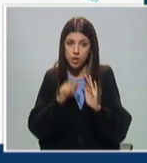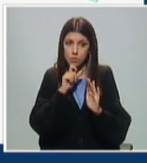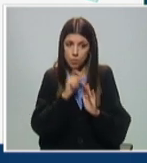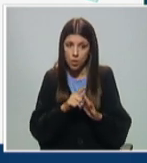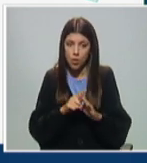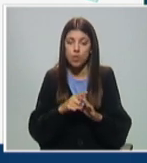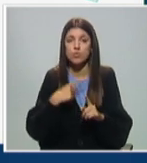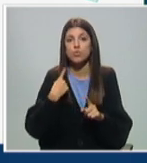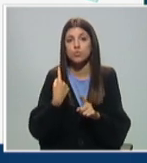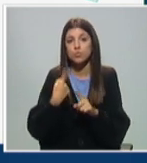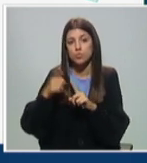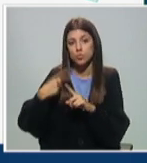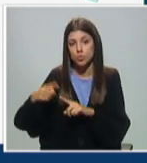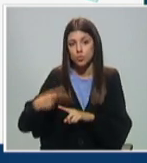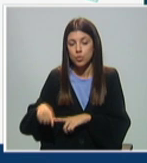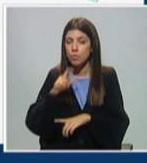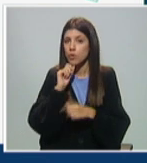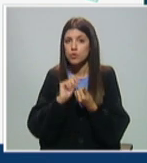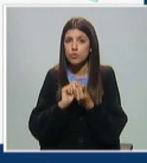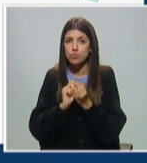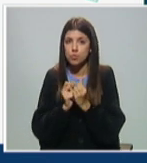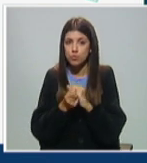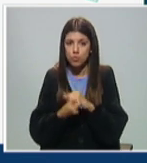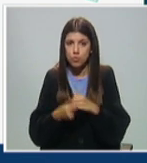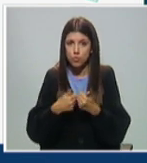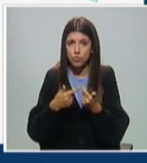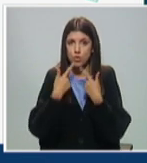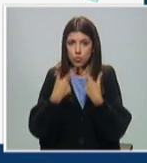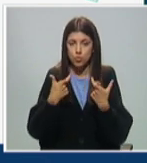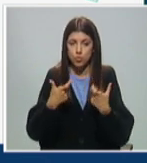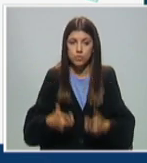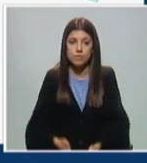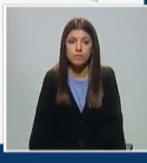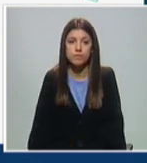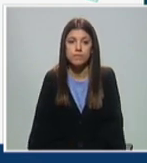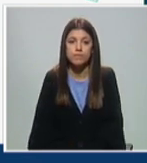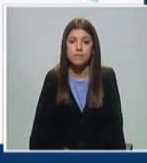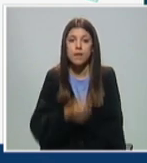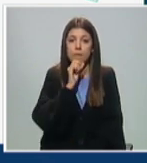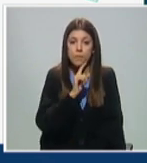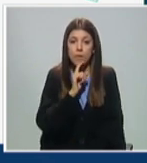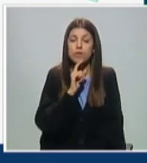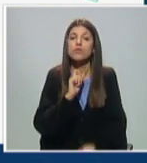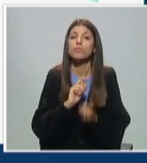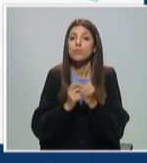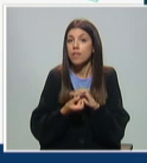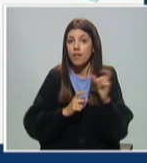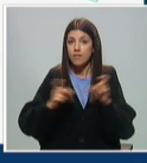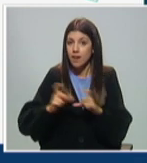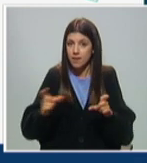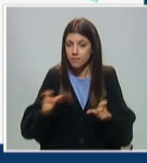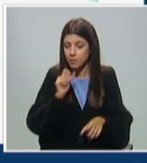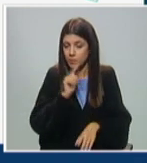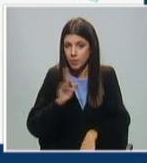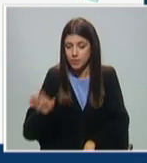entre outros elementos. Posso configurar tudo, inclusivamente alterar o tipo de gráfico. Posso colocar outro